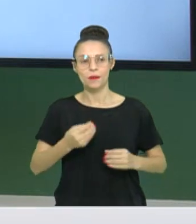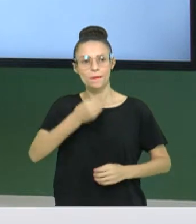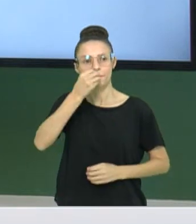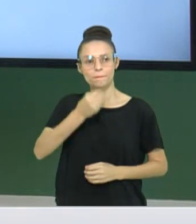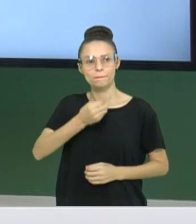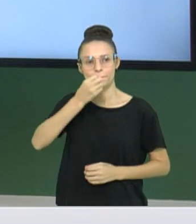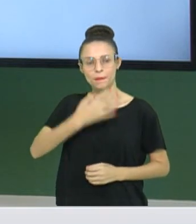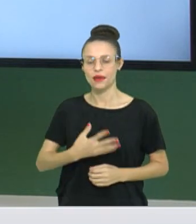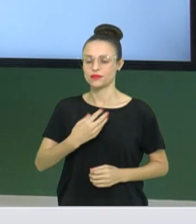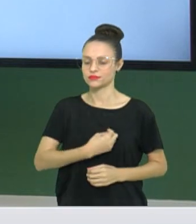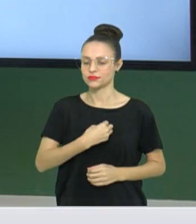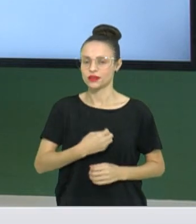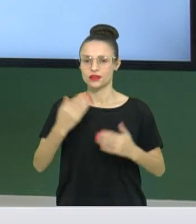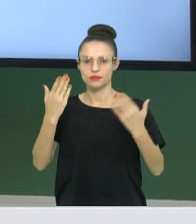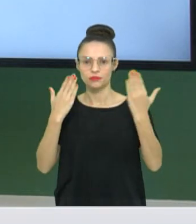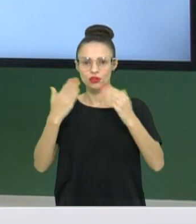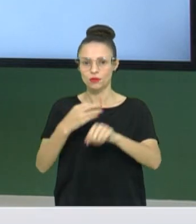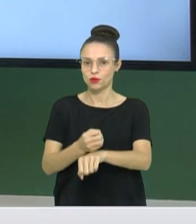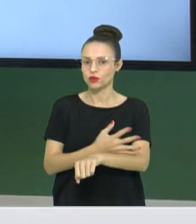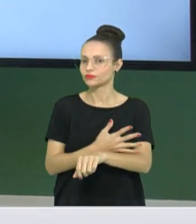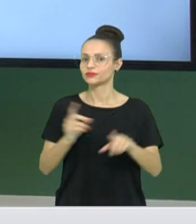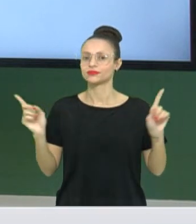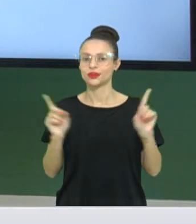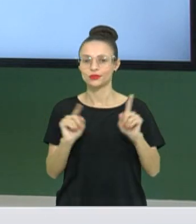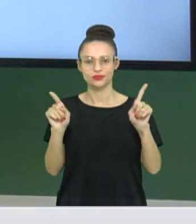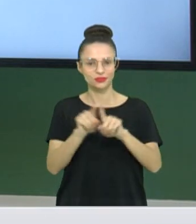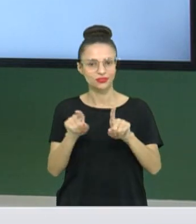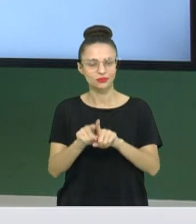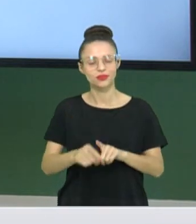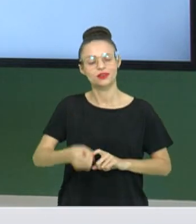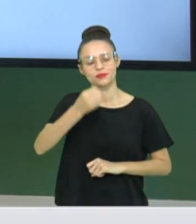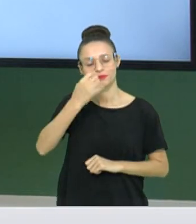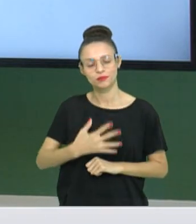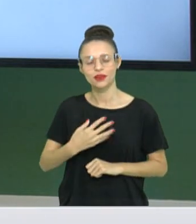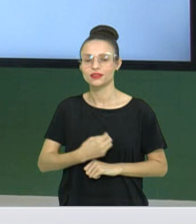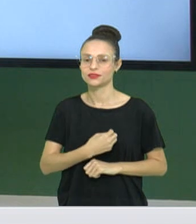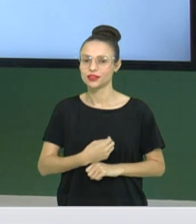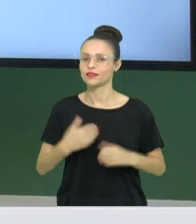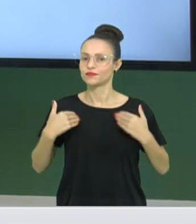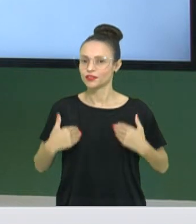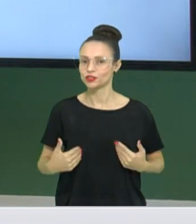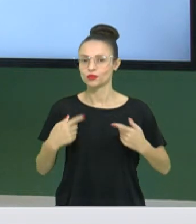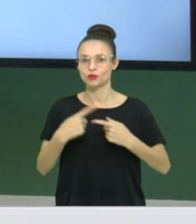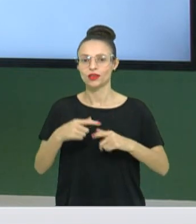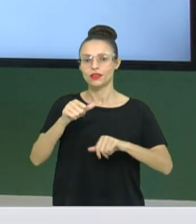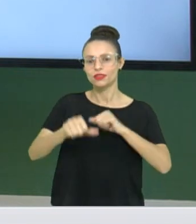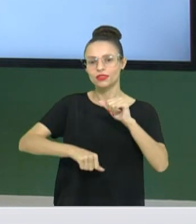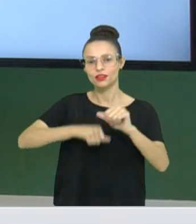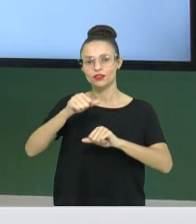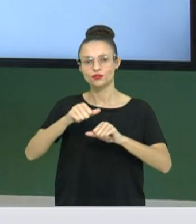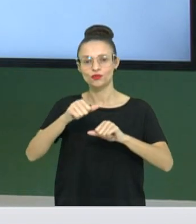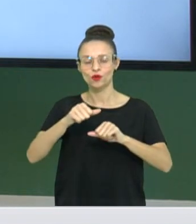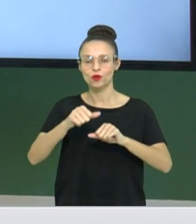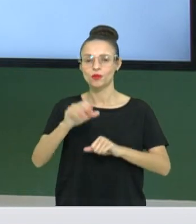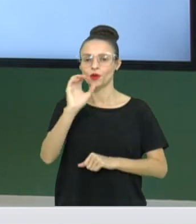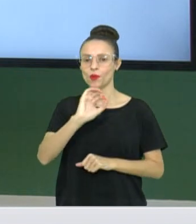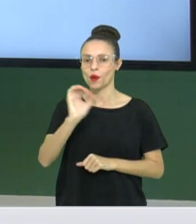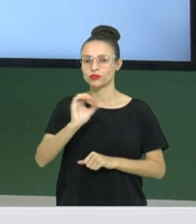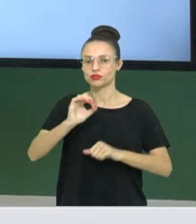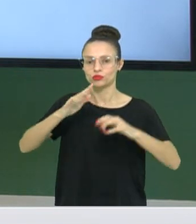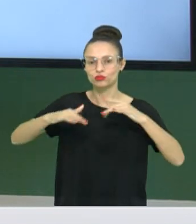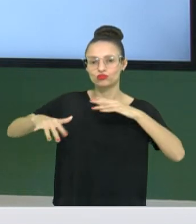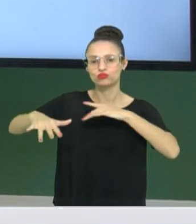bem-estar psicológico, emocional. Elas trazem também bem-estar, né, físico, porque ela transforma aí o